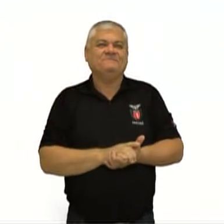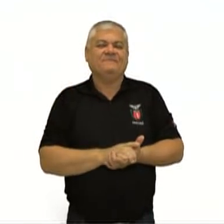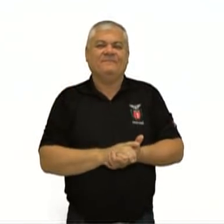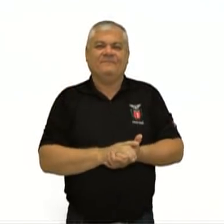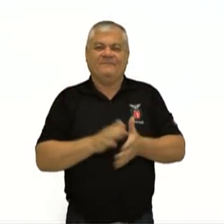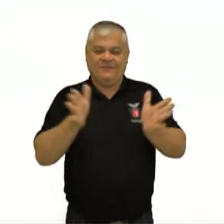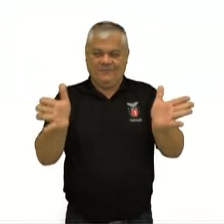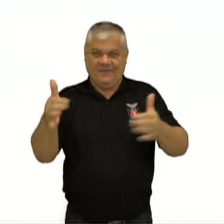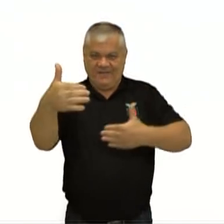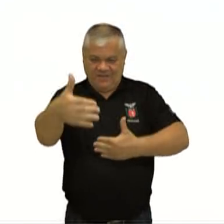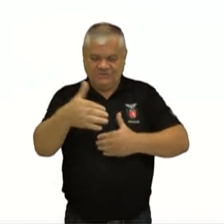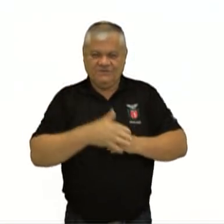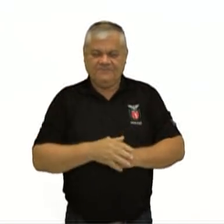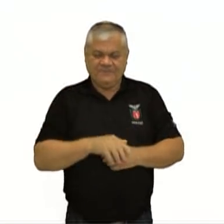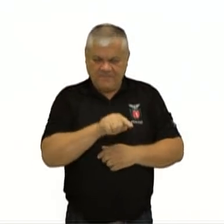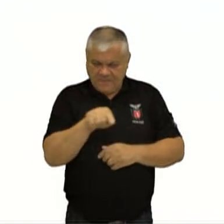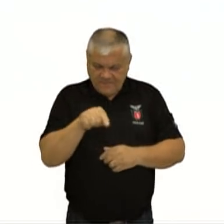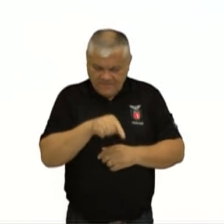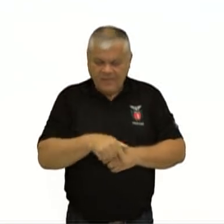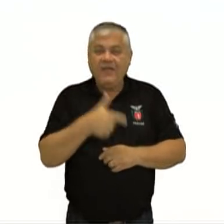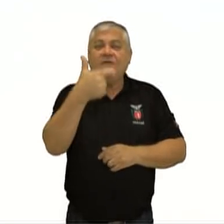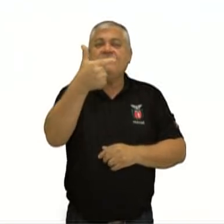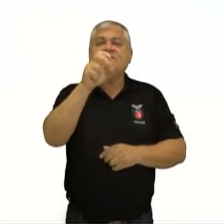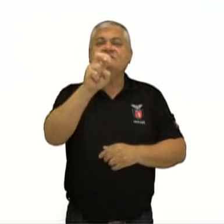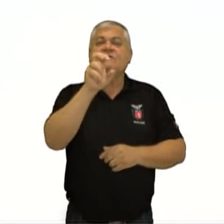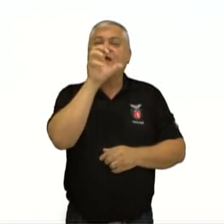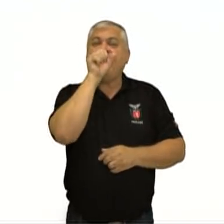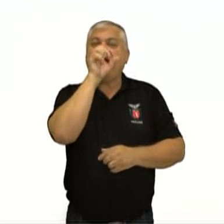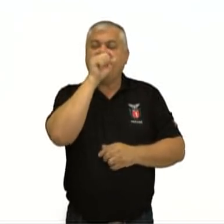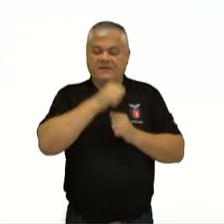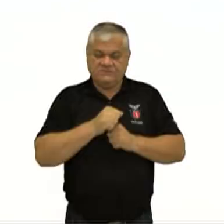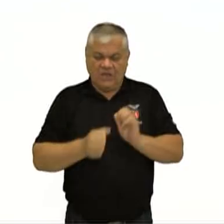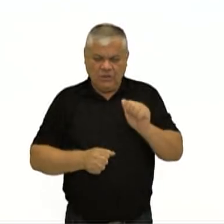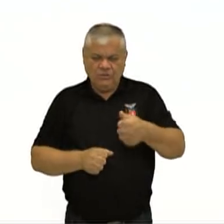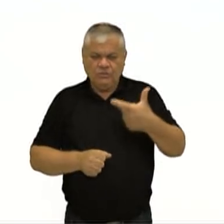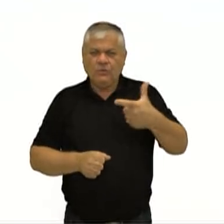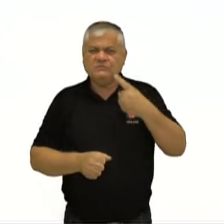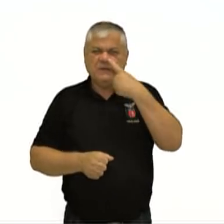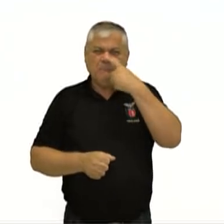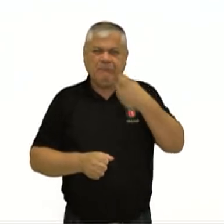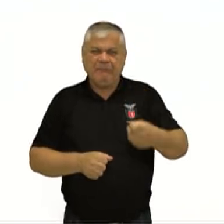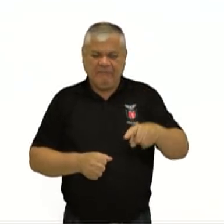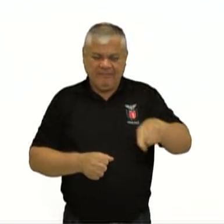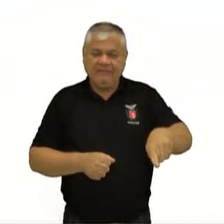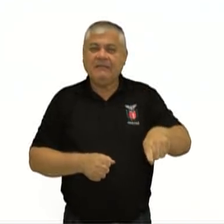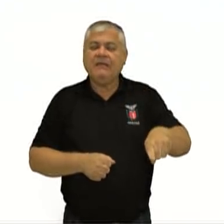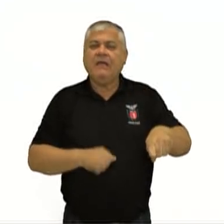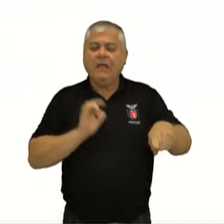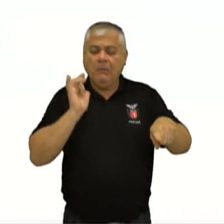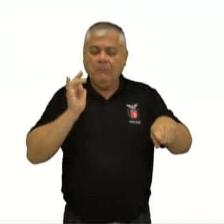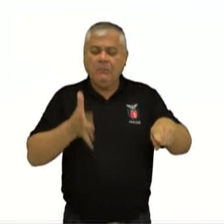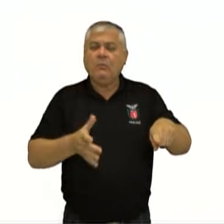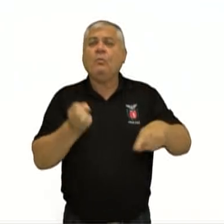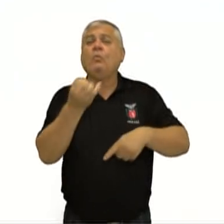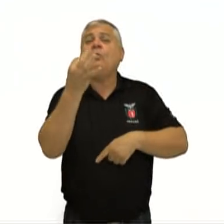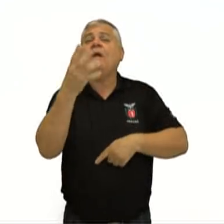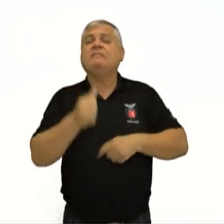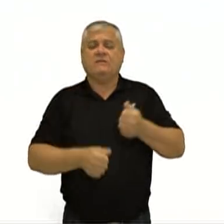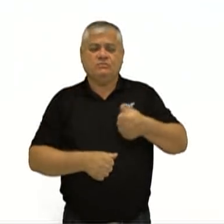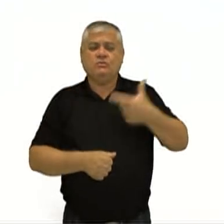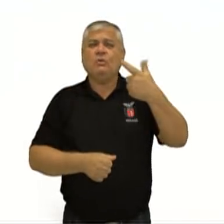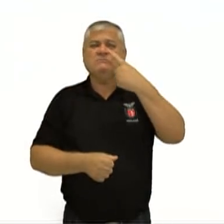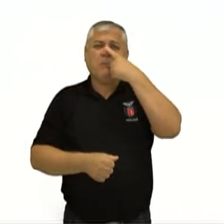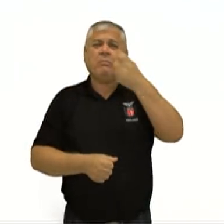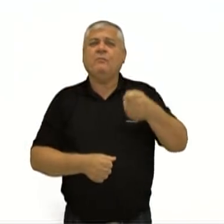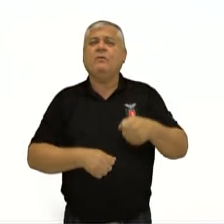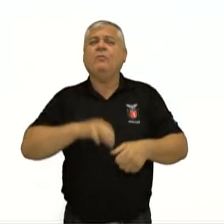uma caixa com 25 laranjas, observou-se que 12 estavam estragadas. Qual a porcentagem de laranjas estragadas? Então, nós